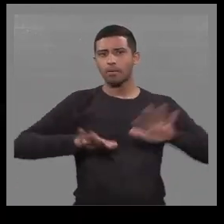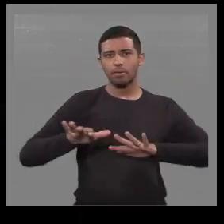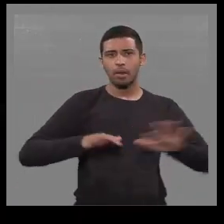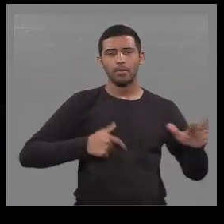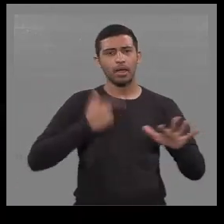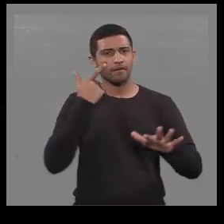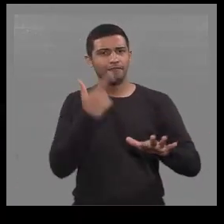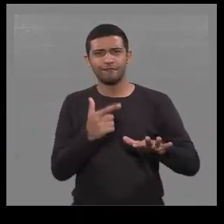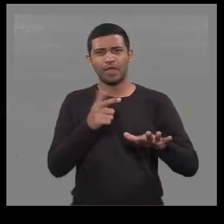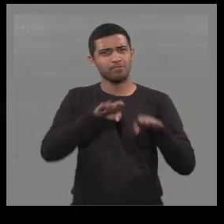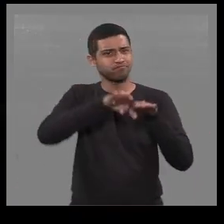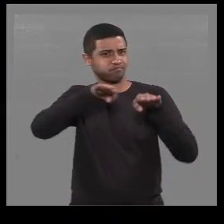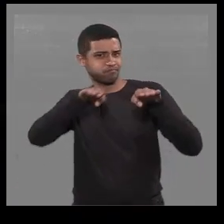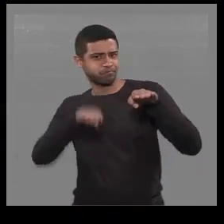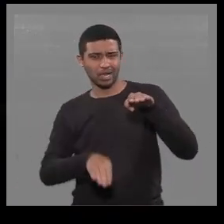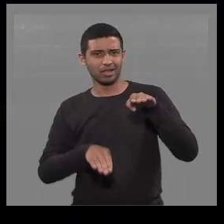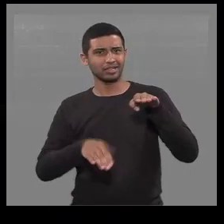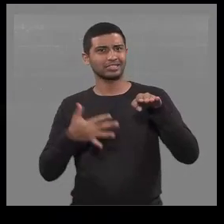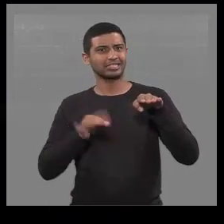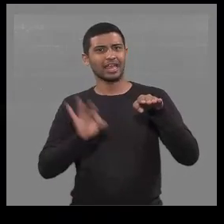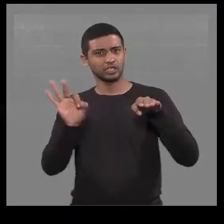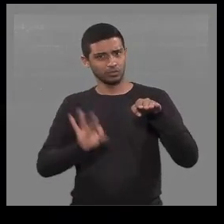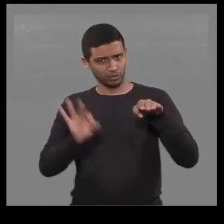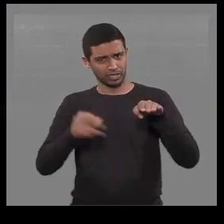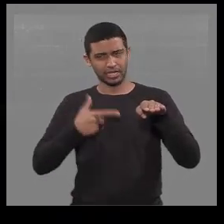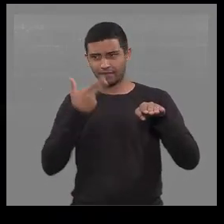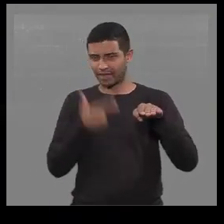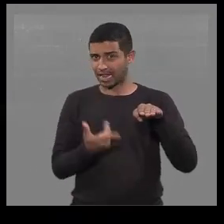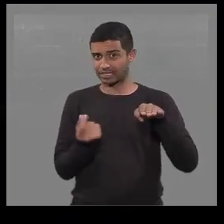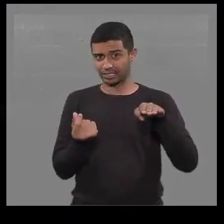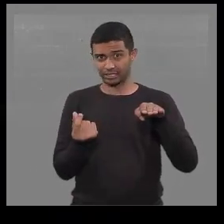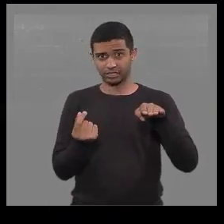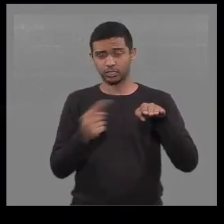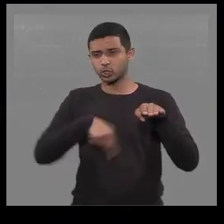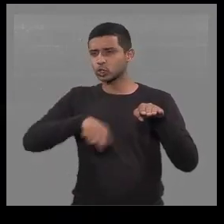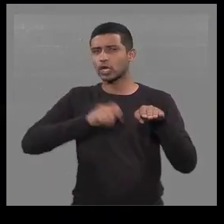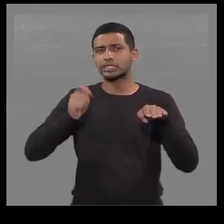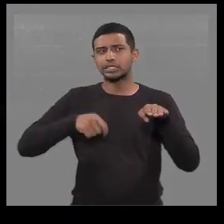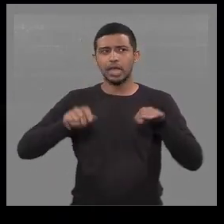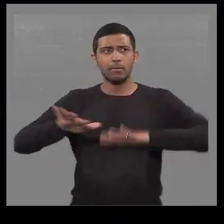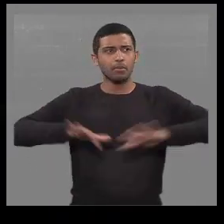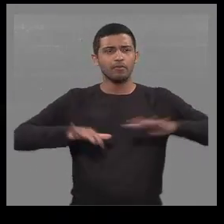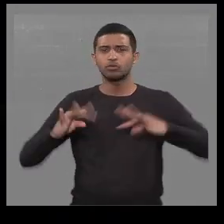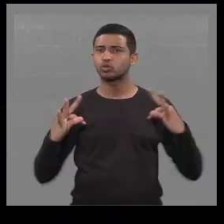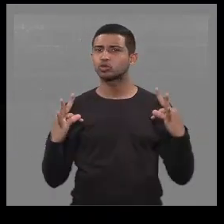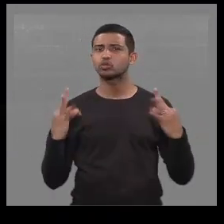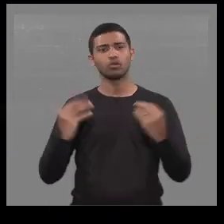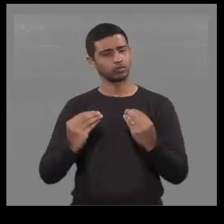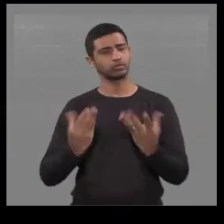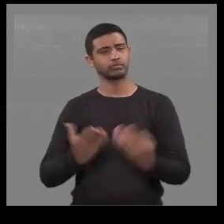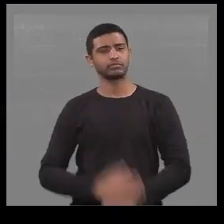essa camada debaixo da pirâmide social econômica brasileira, a gente movimenta a